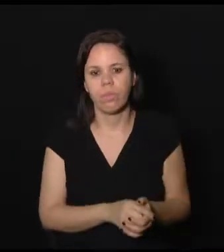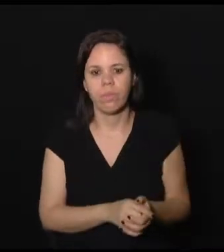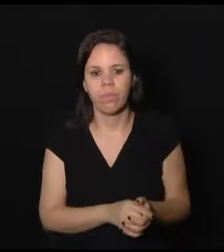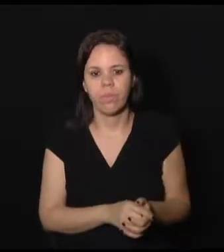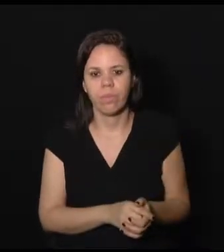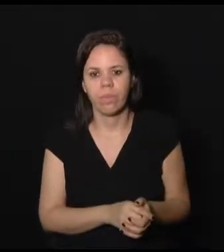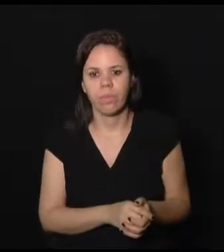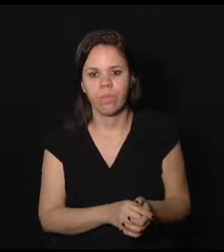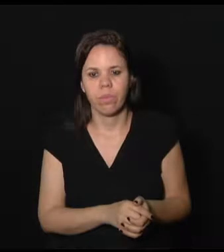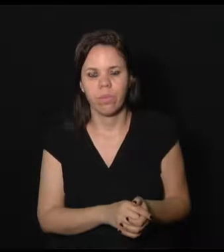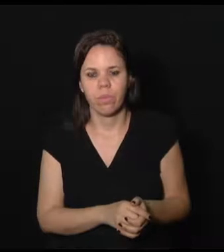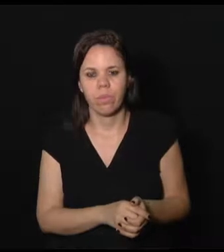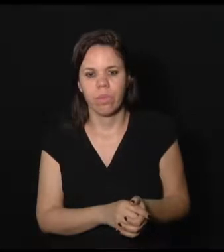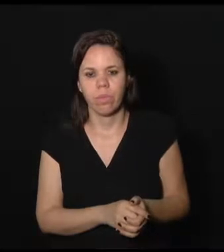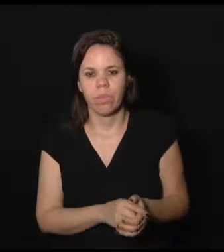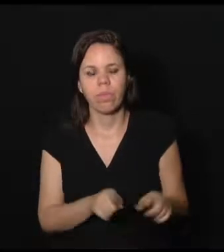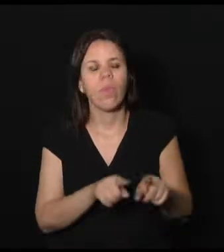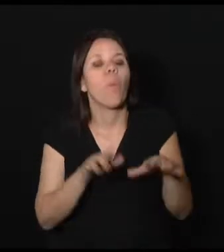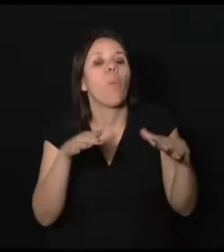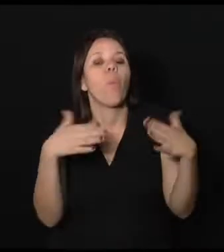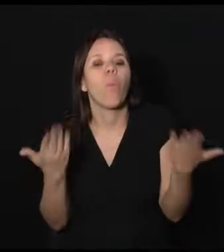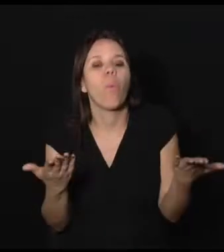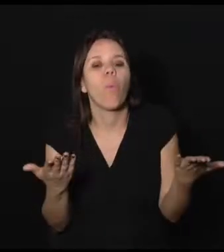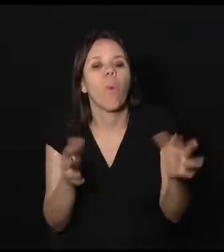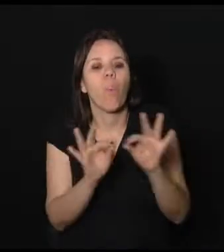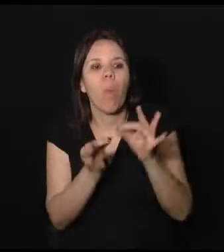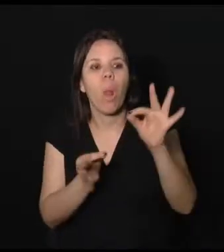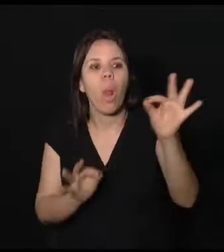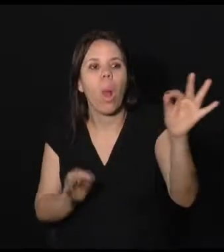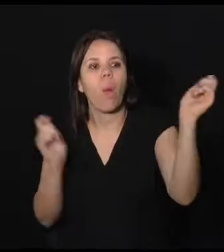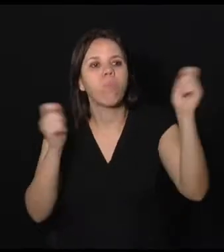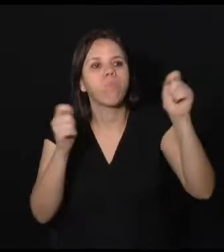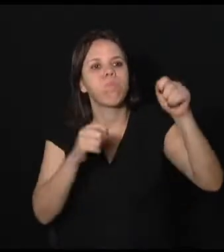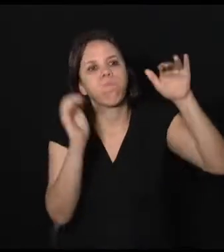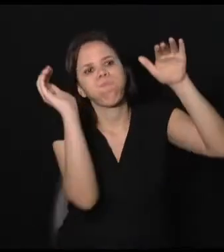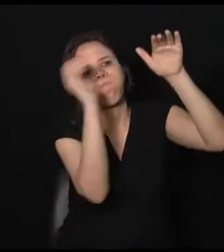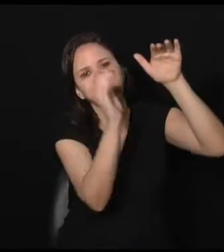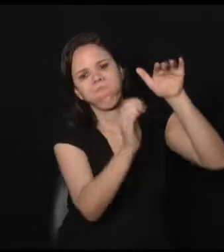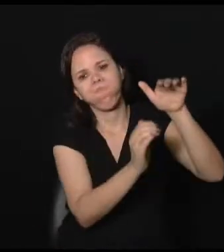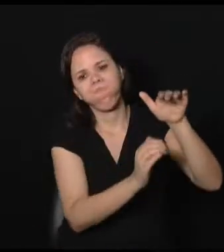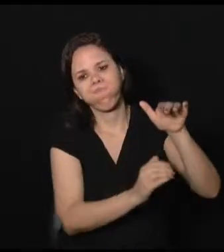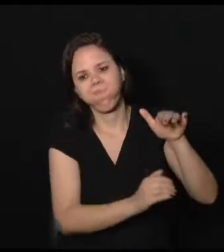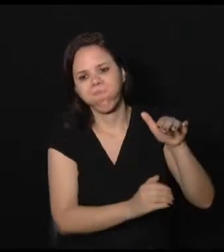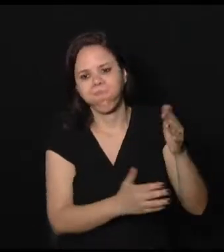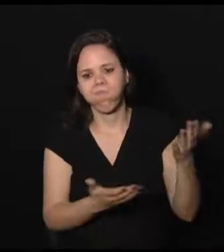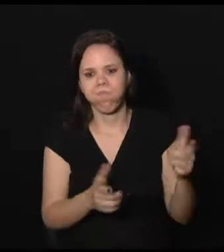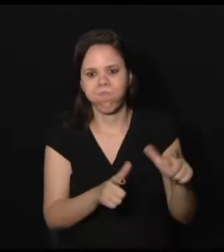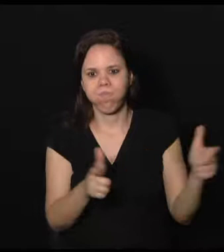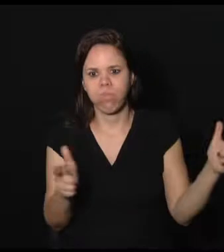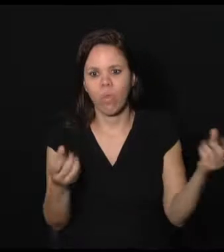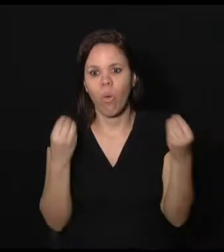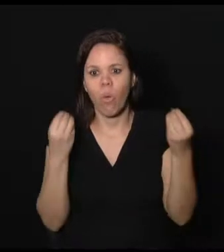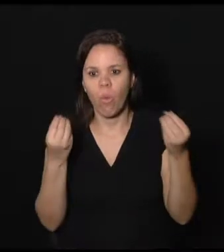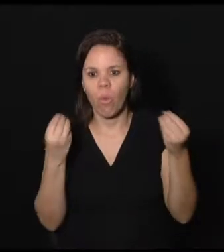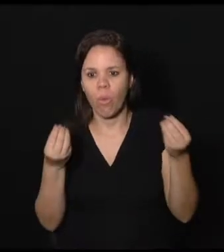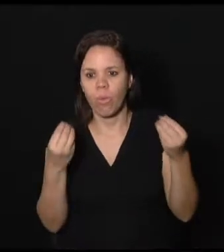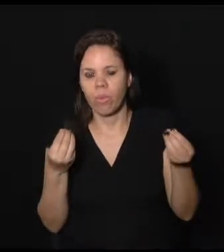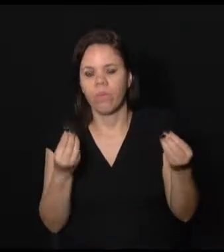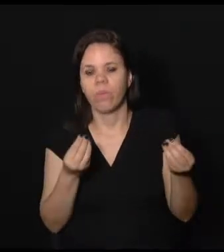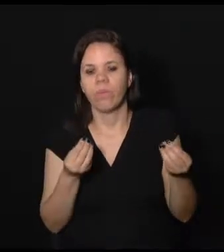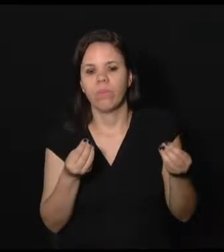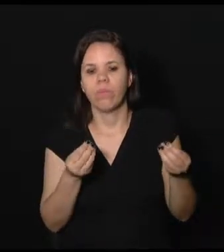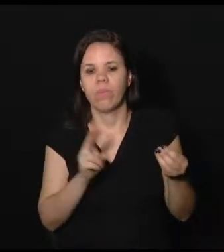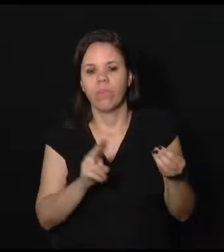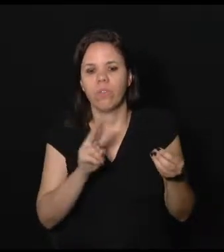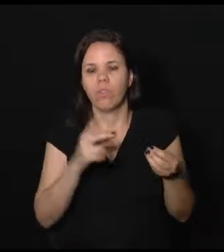região, e qual que é a capacidade desses recintos em receber um volume tão expressivo de operações de comércio